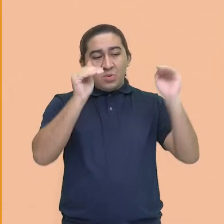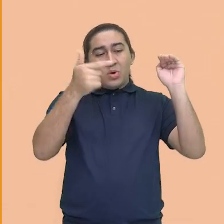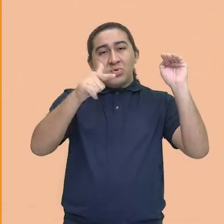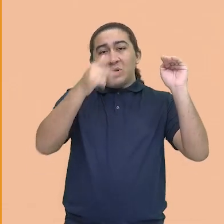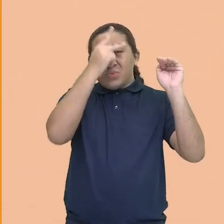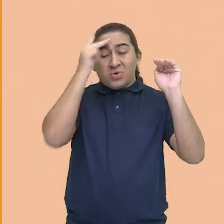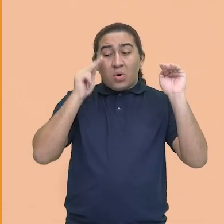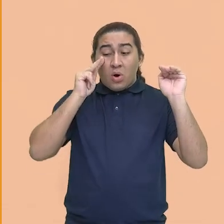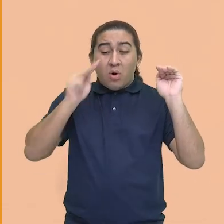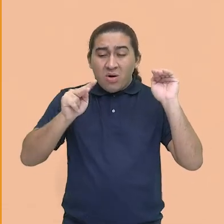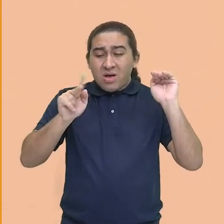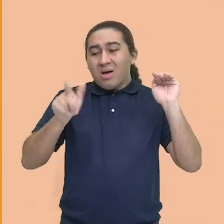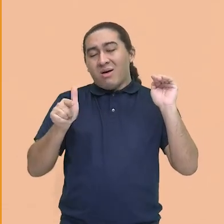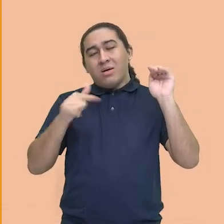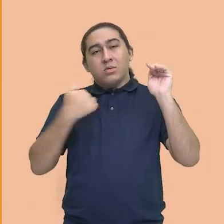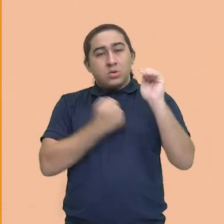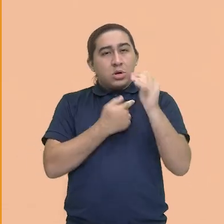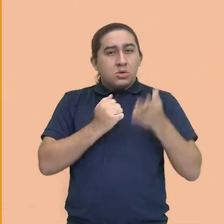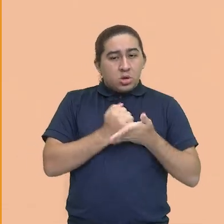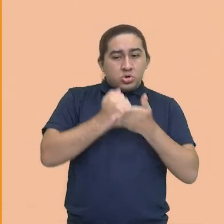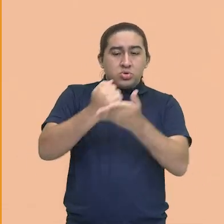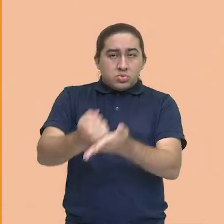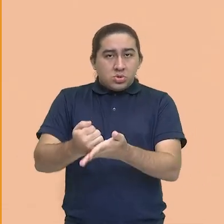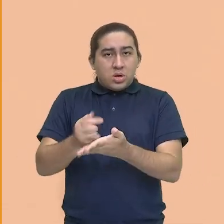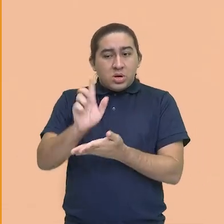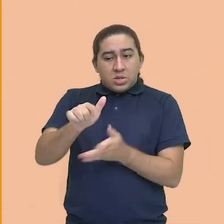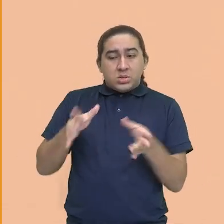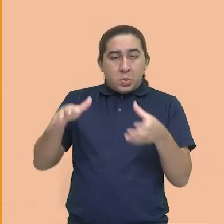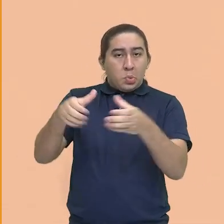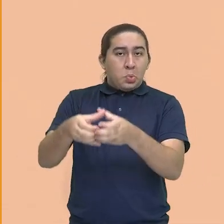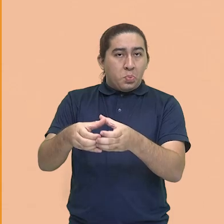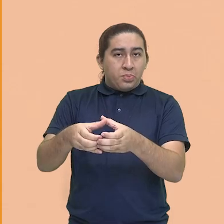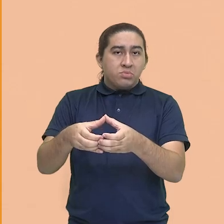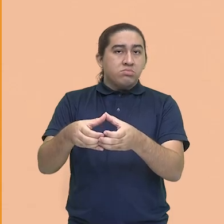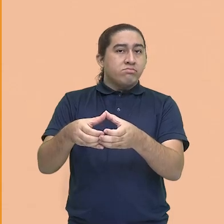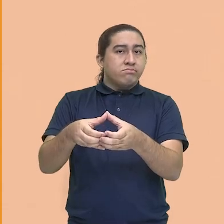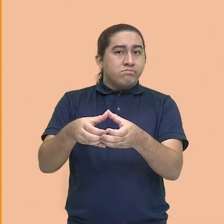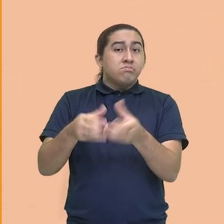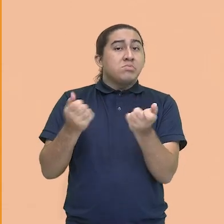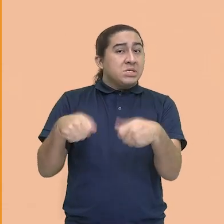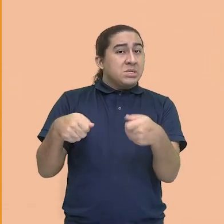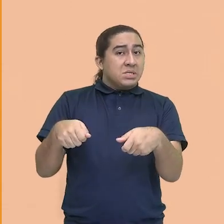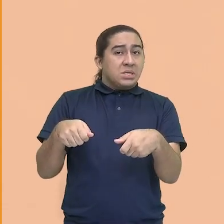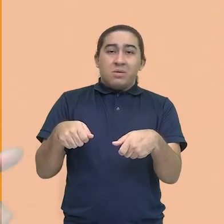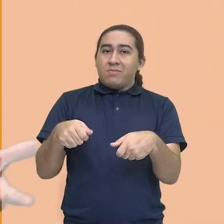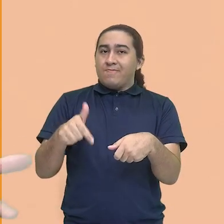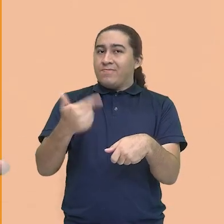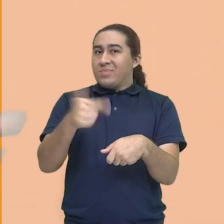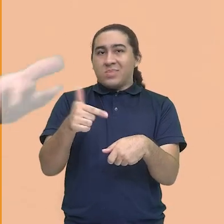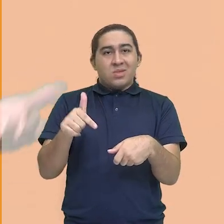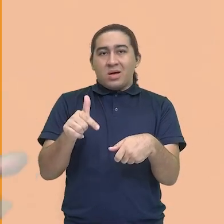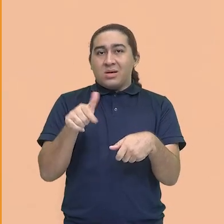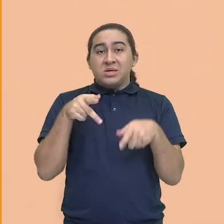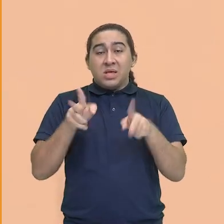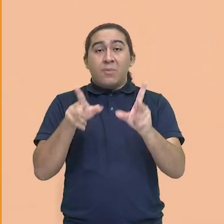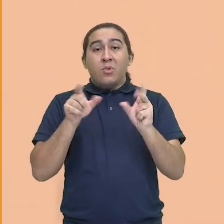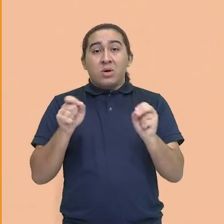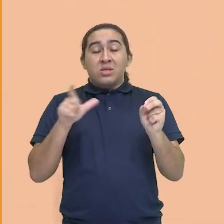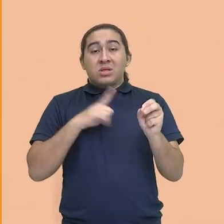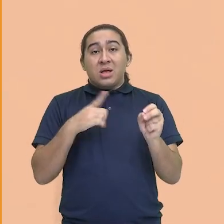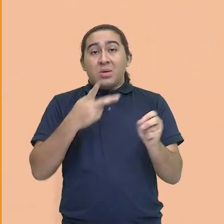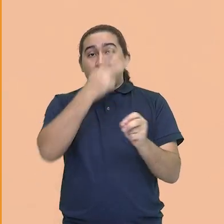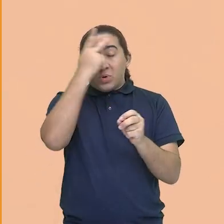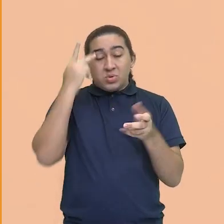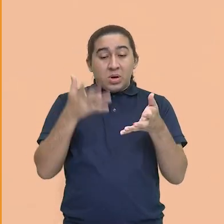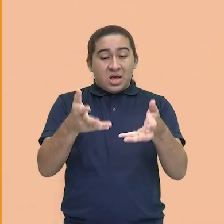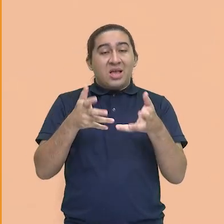assim, não, acho que a gente vai dar um direito para essa galera aqui, acho que está precisando. Nunca é assim, sempre é as pessoas